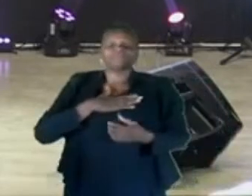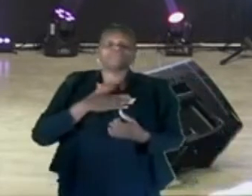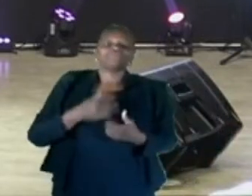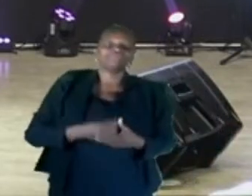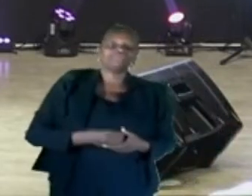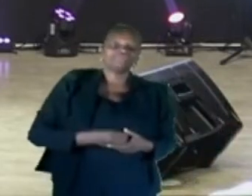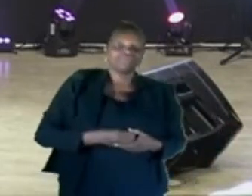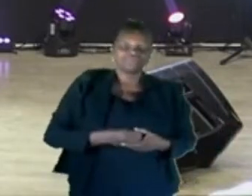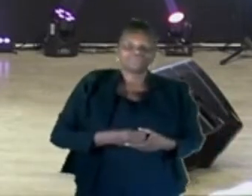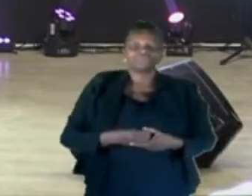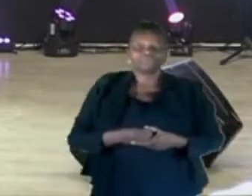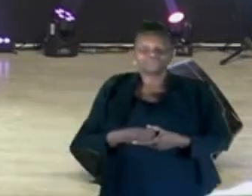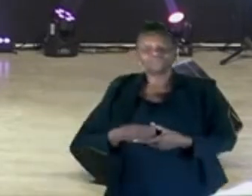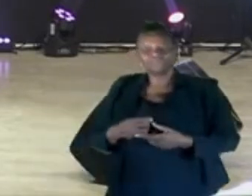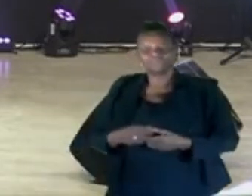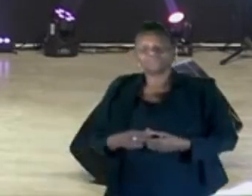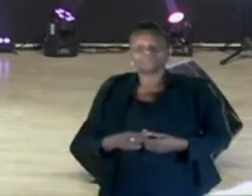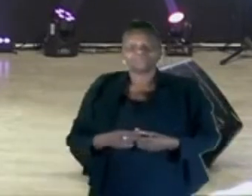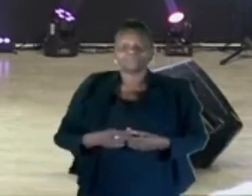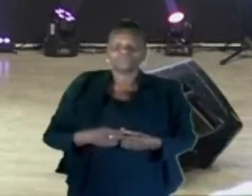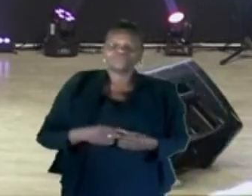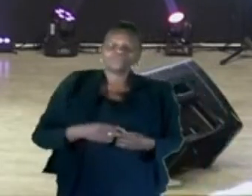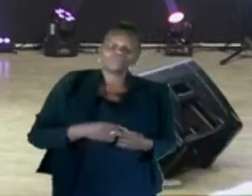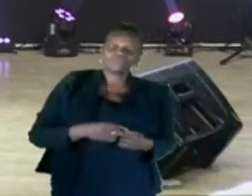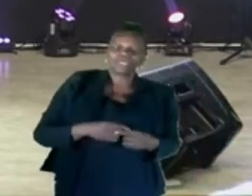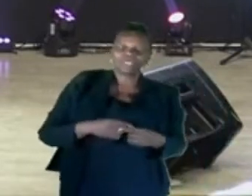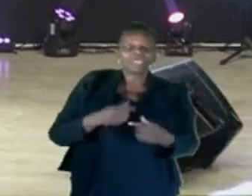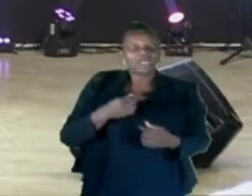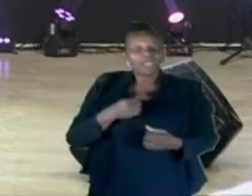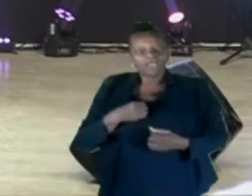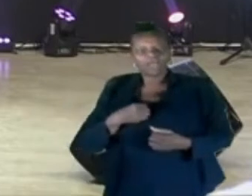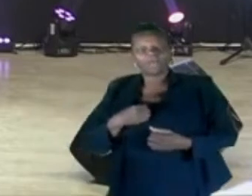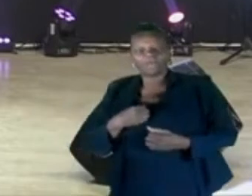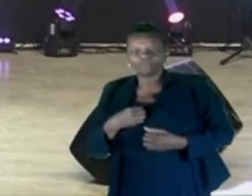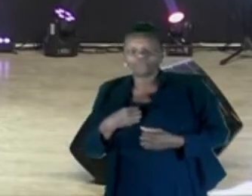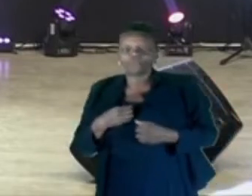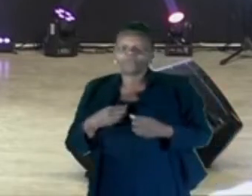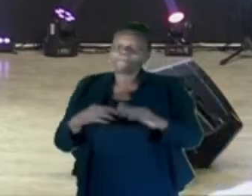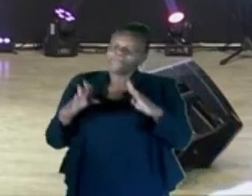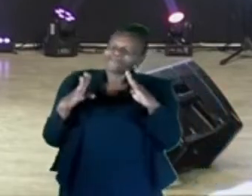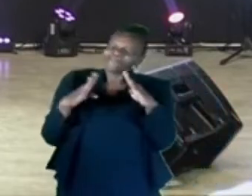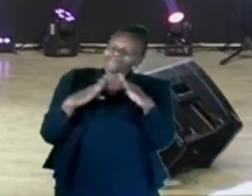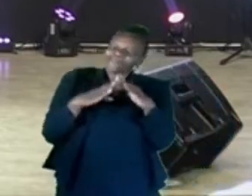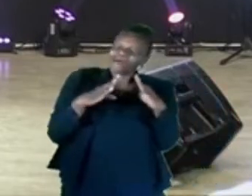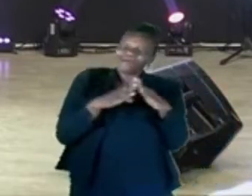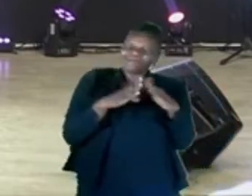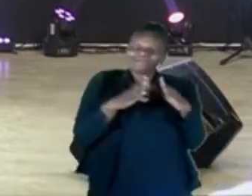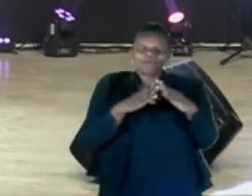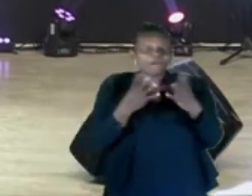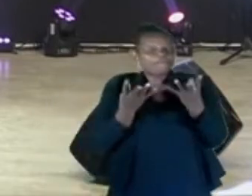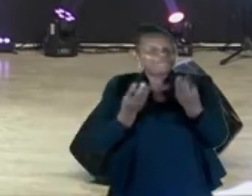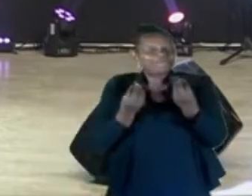é tua, Senhor. Eu fui uma casa onde